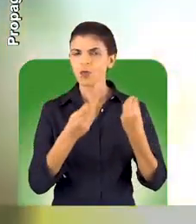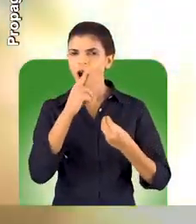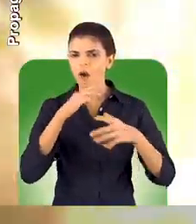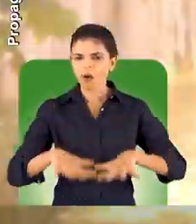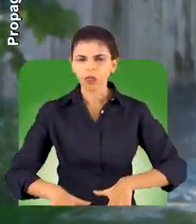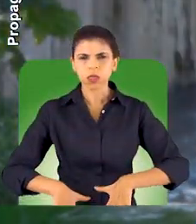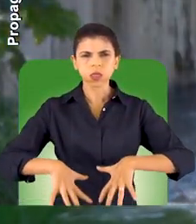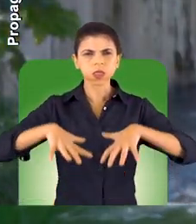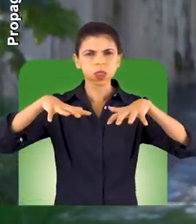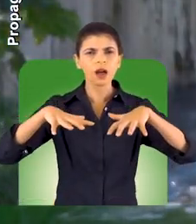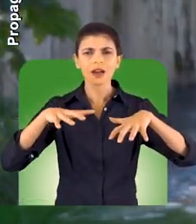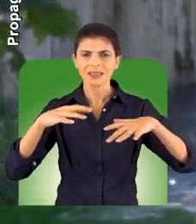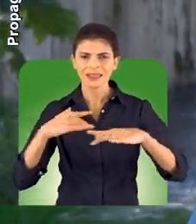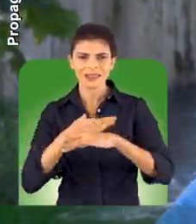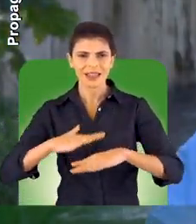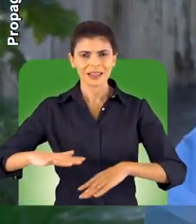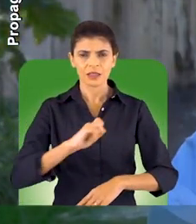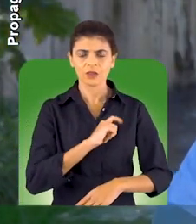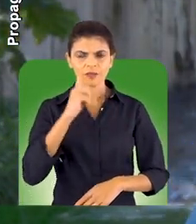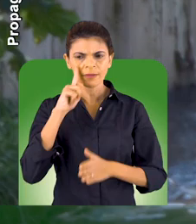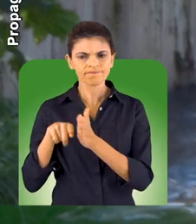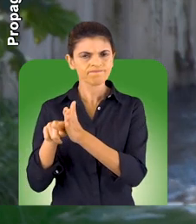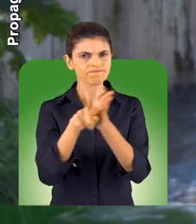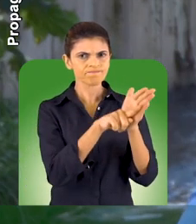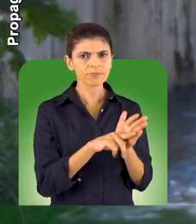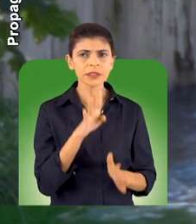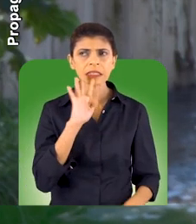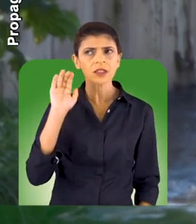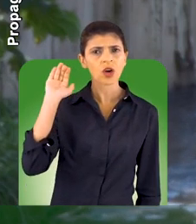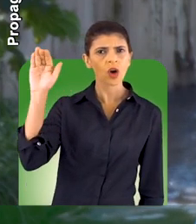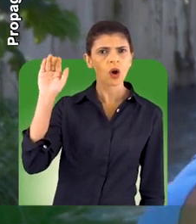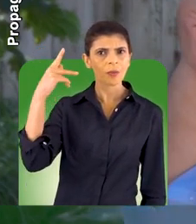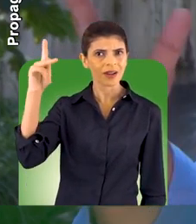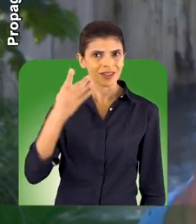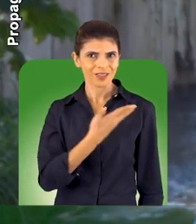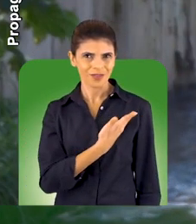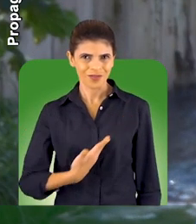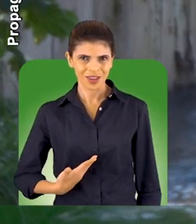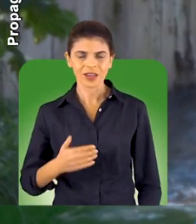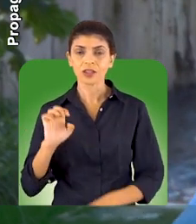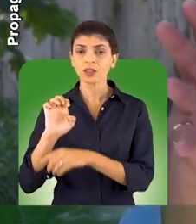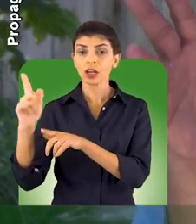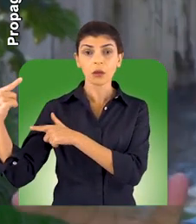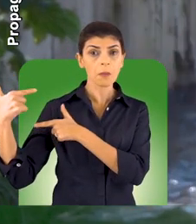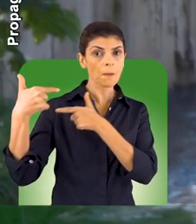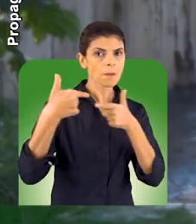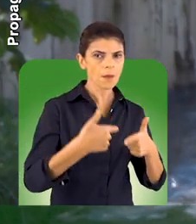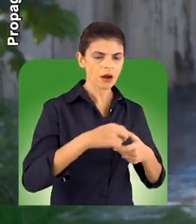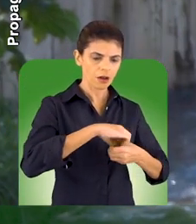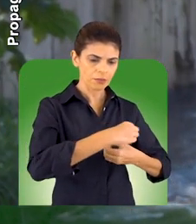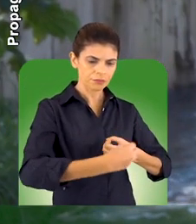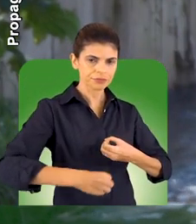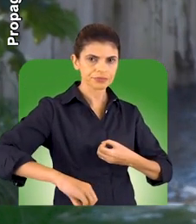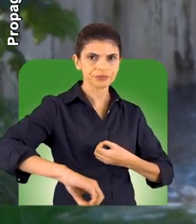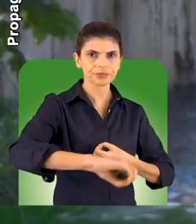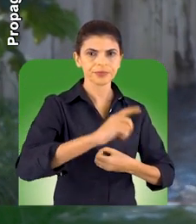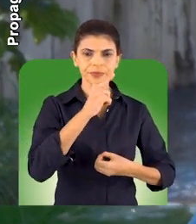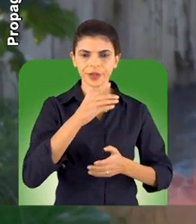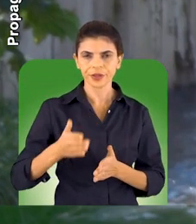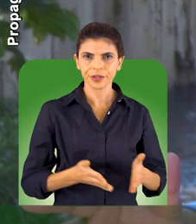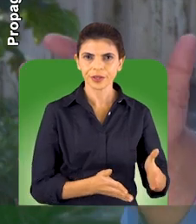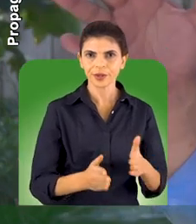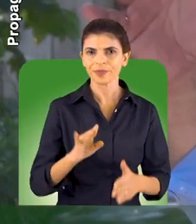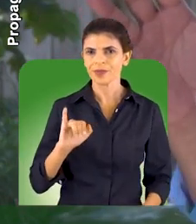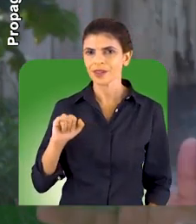prevenção a enchentes em nossa cidade para rever tudo isso e cobrar o governo do estado para que conclui a canalização